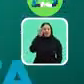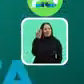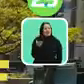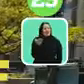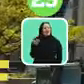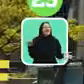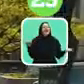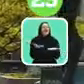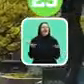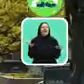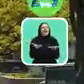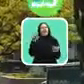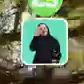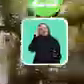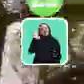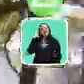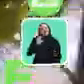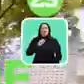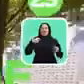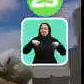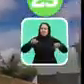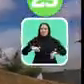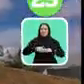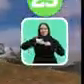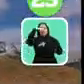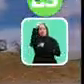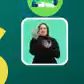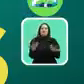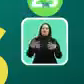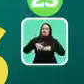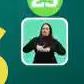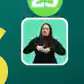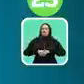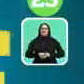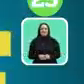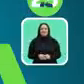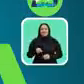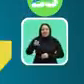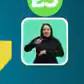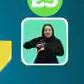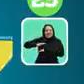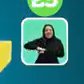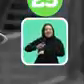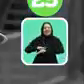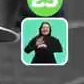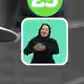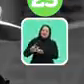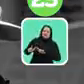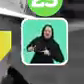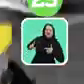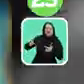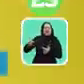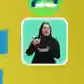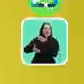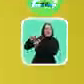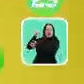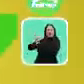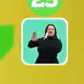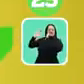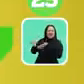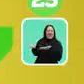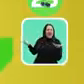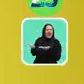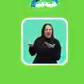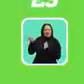A proposta é fazer de Curitiba uma cidade cada vez mais inclusiva. Ele fala, ele faz, faz, faz, faz. Ele fez,